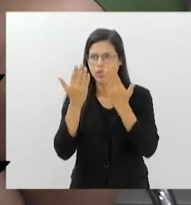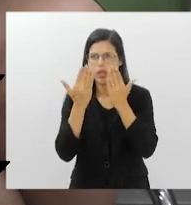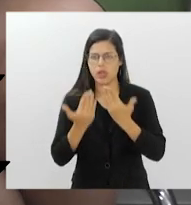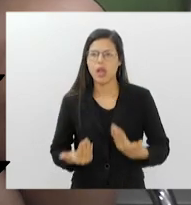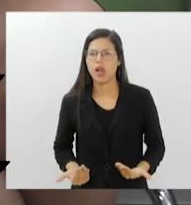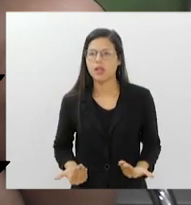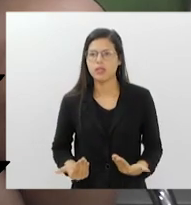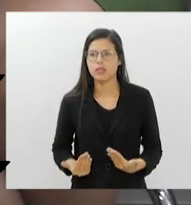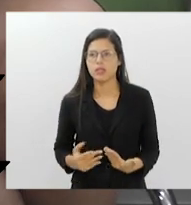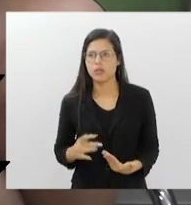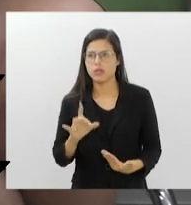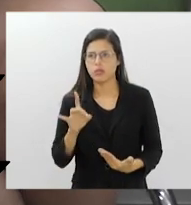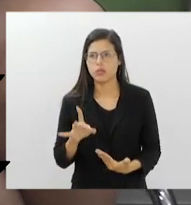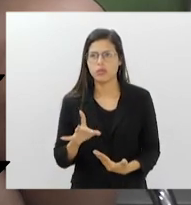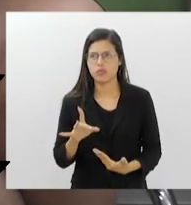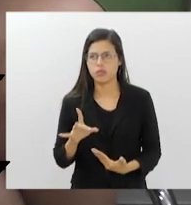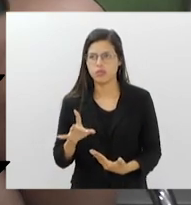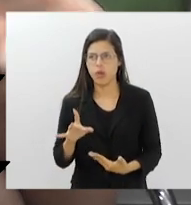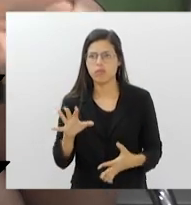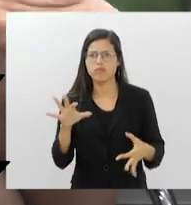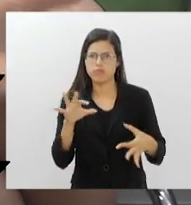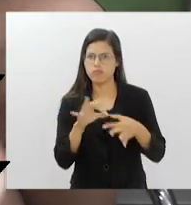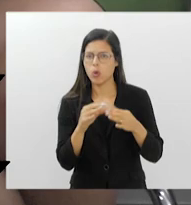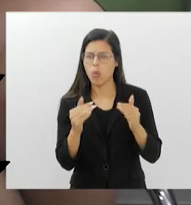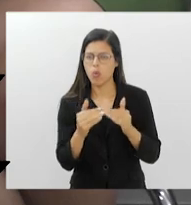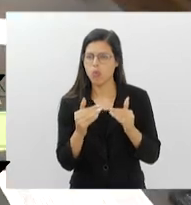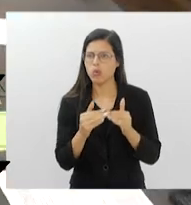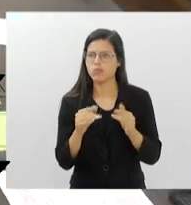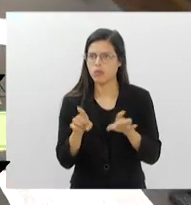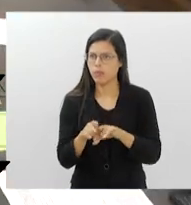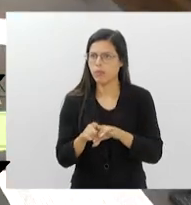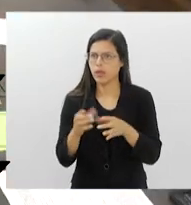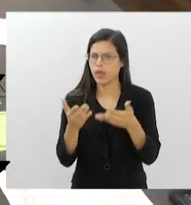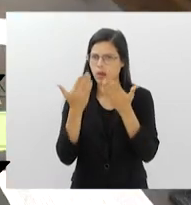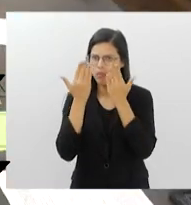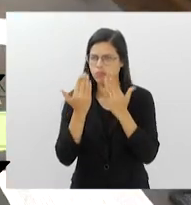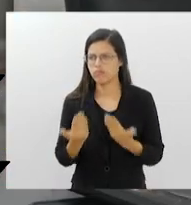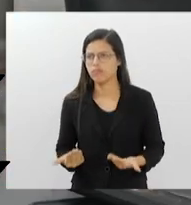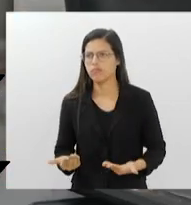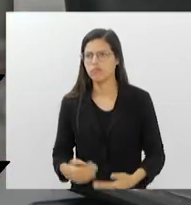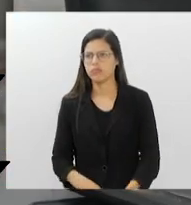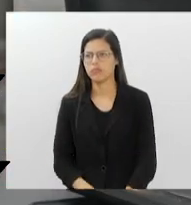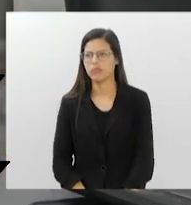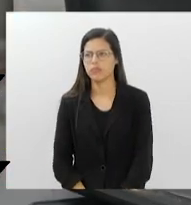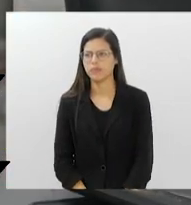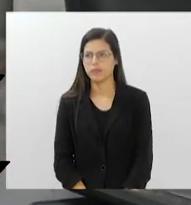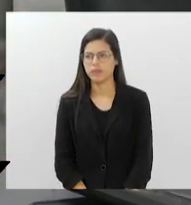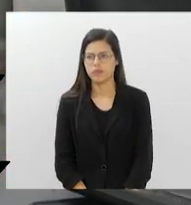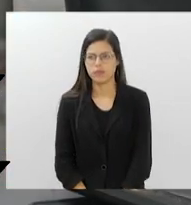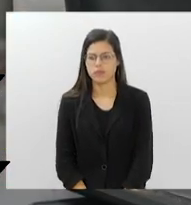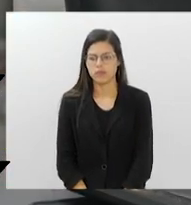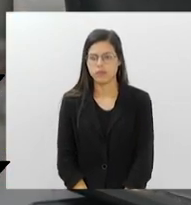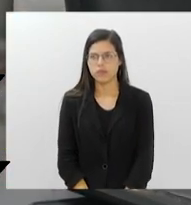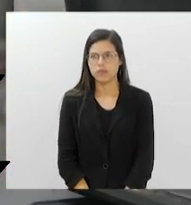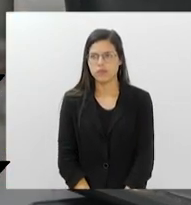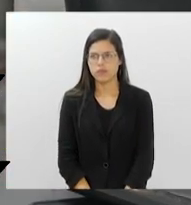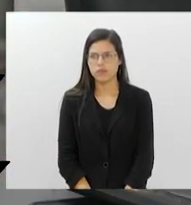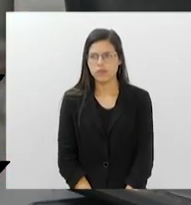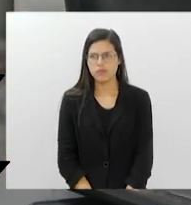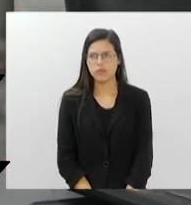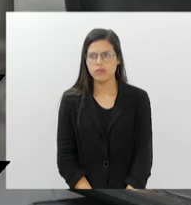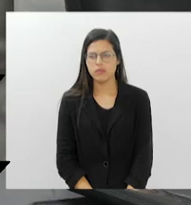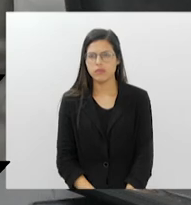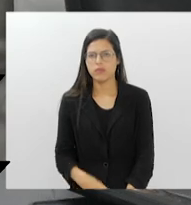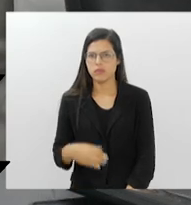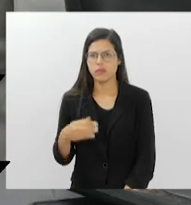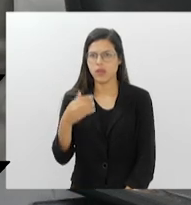associo então ao seu pedido também quero vista não gente pode para não queimar vista de ambos os